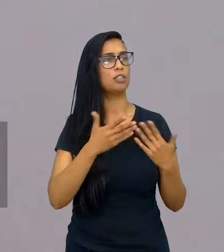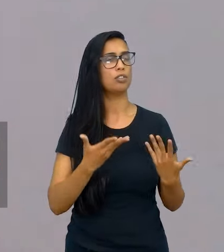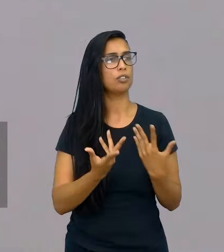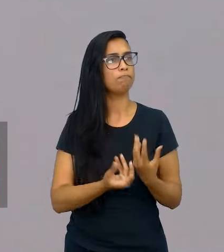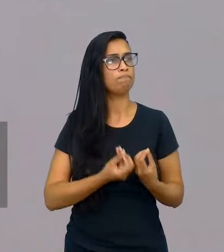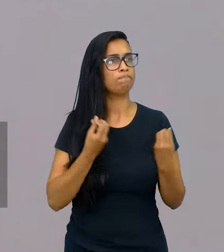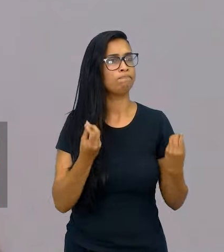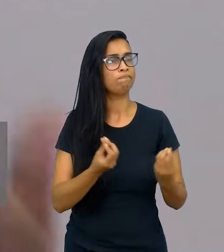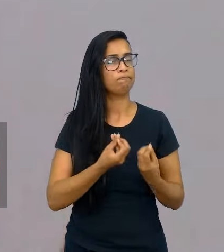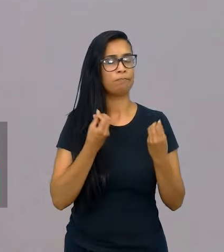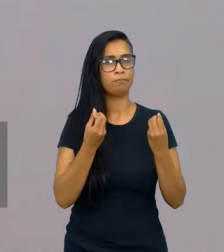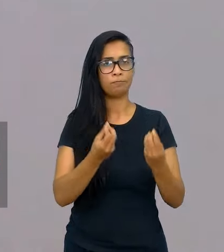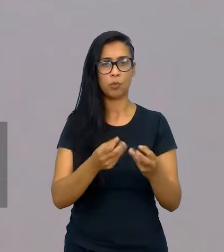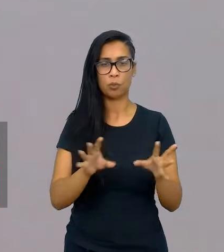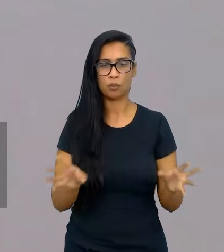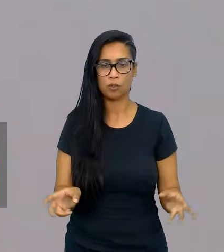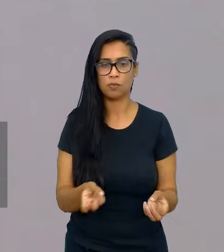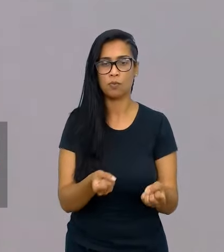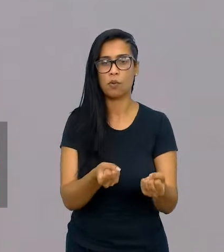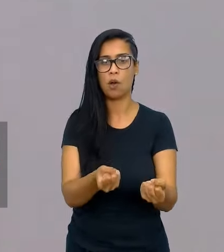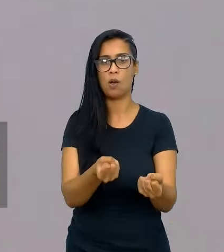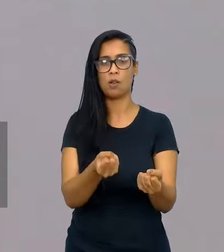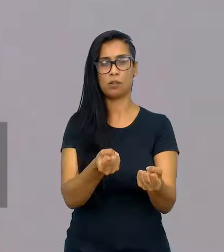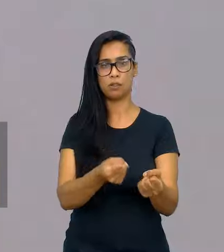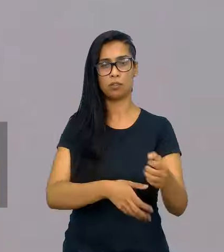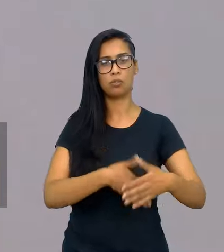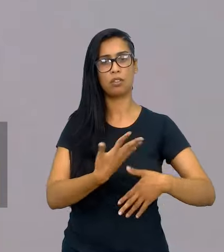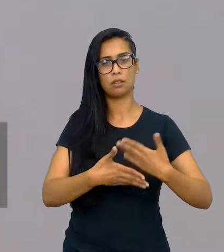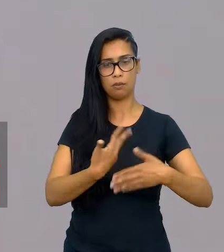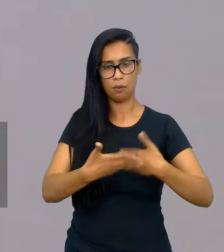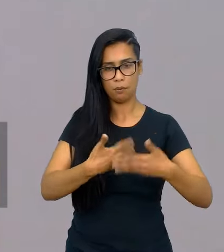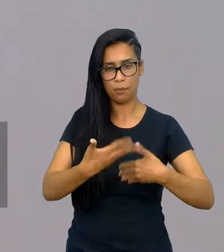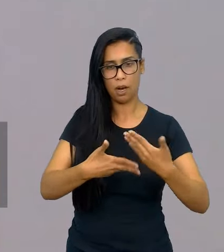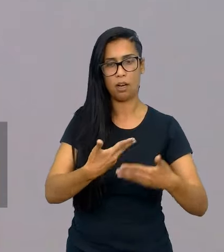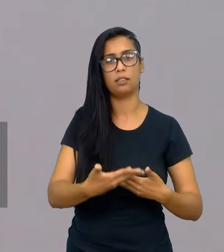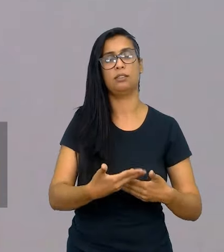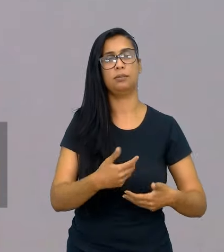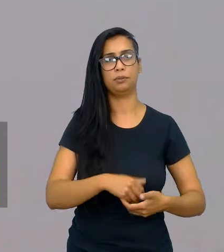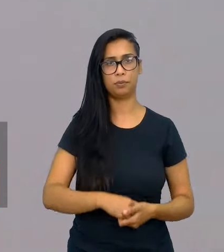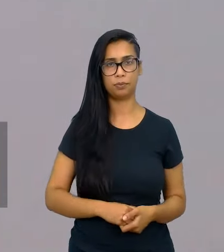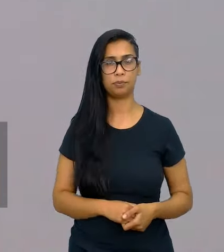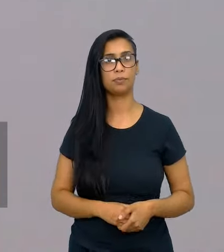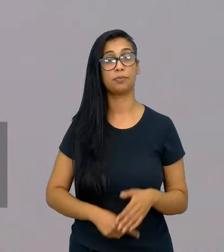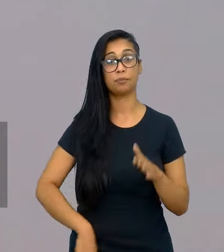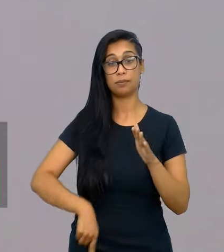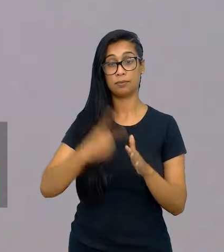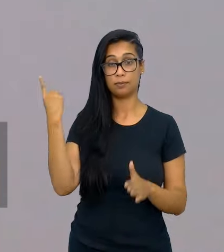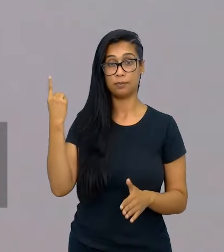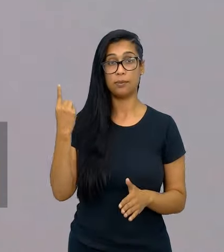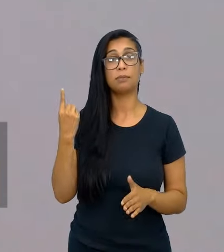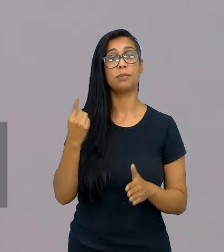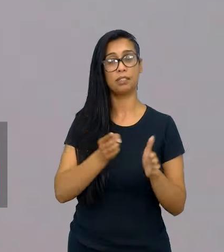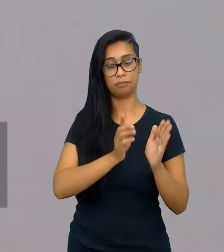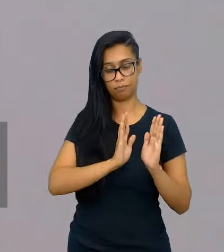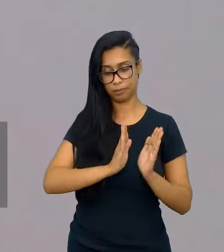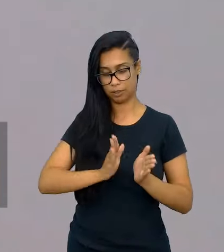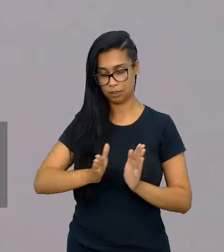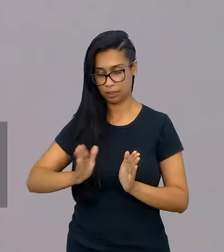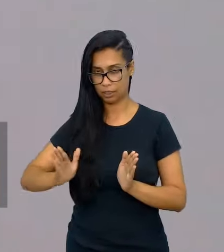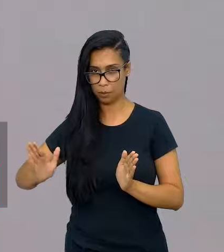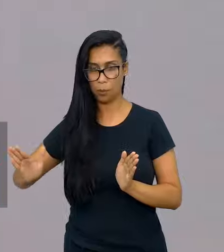nós podemos potencializar o desenvolvimento delas, e é a nossa primeira sequência para